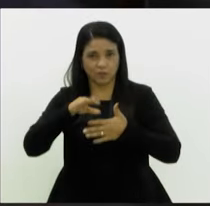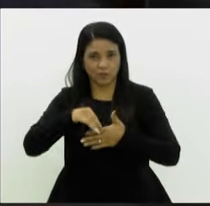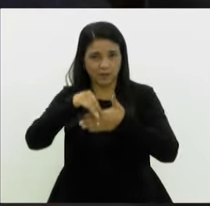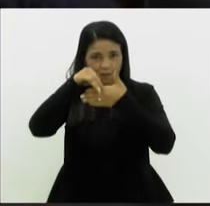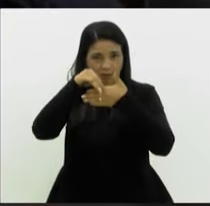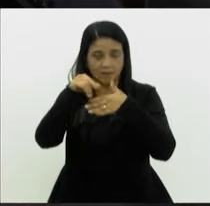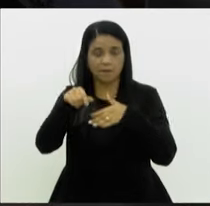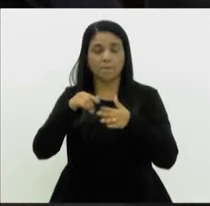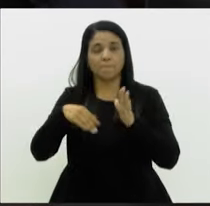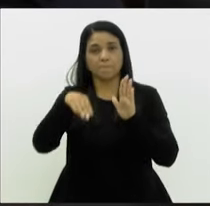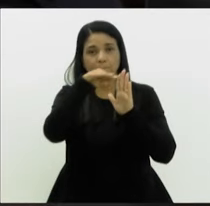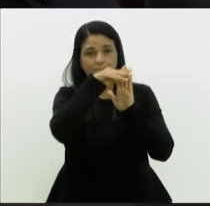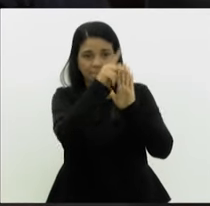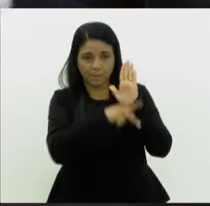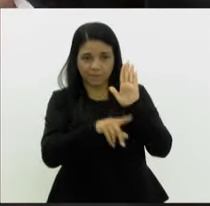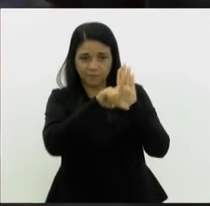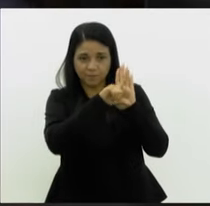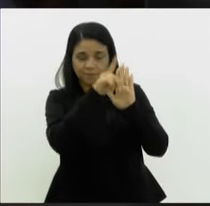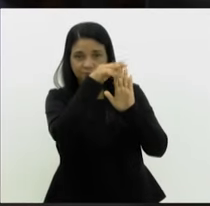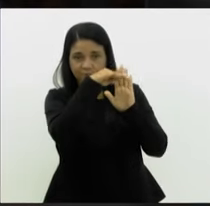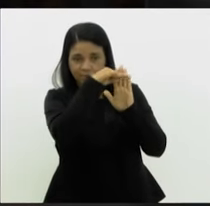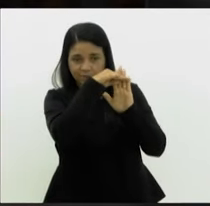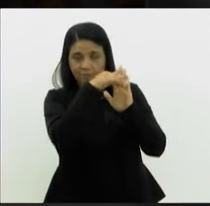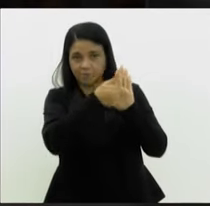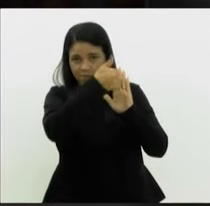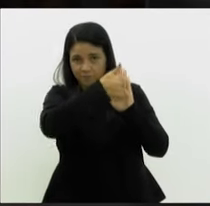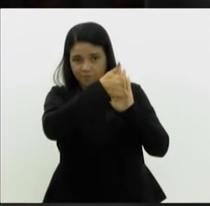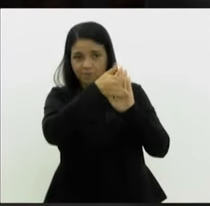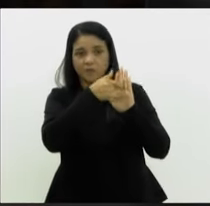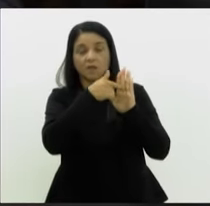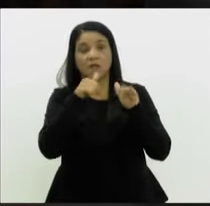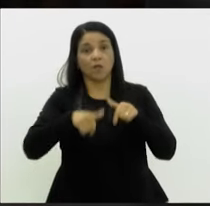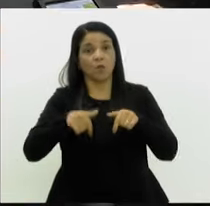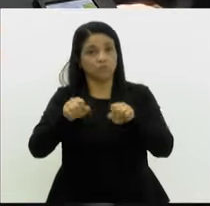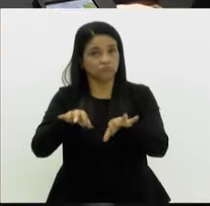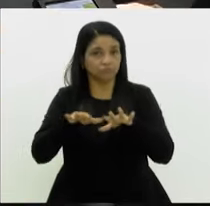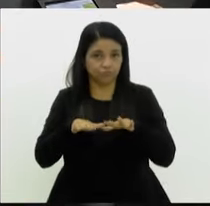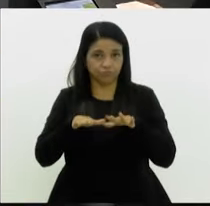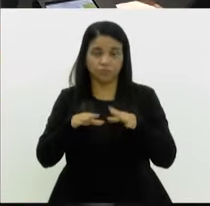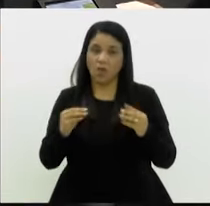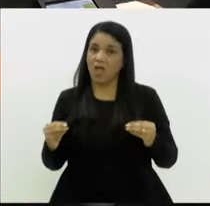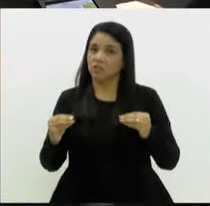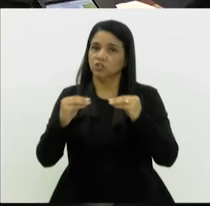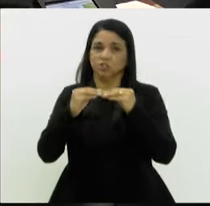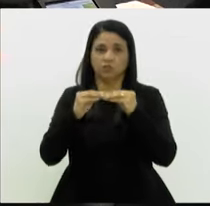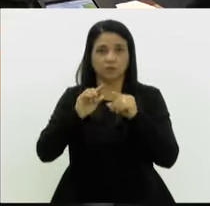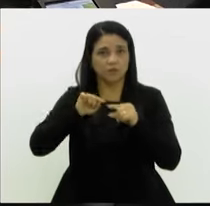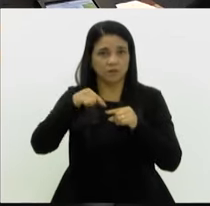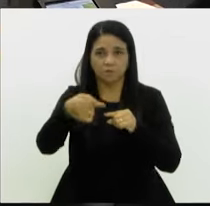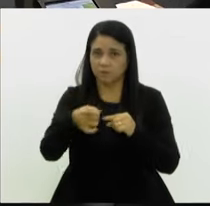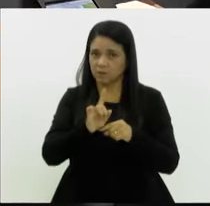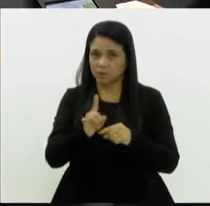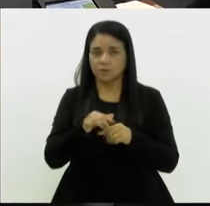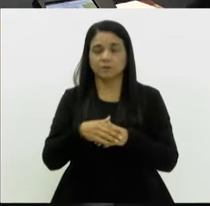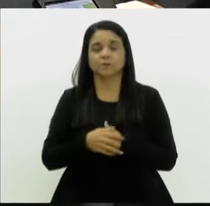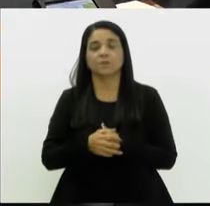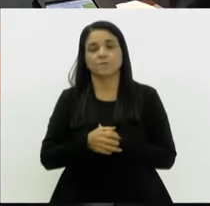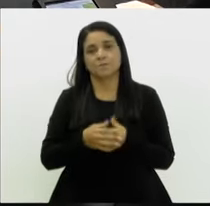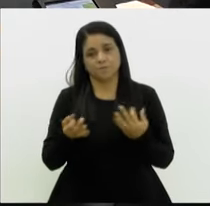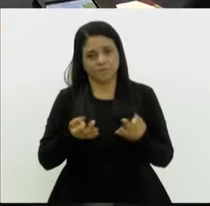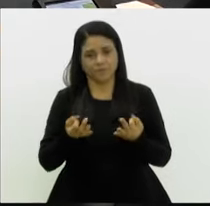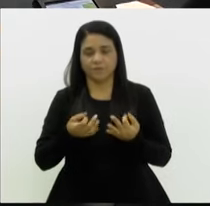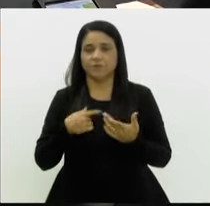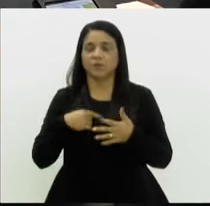da pauta, a discussão seria nesta sessão e não na extraordinária que Vossa Excelência viria convocar. Perfeito. Então, vou